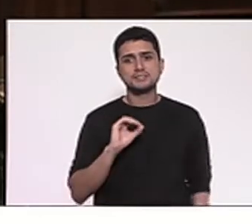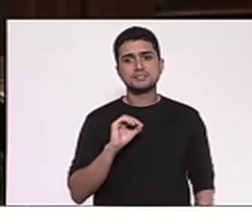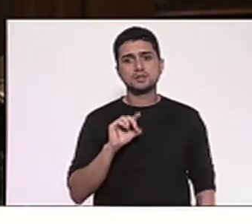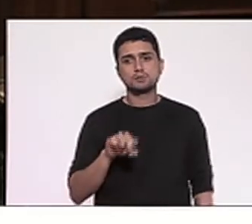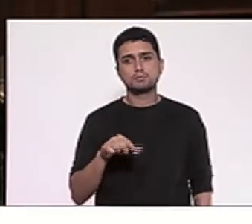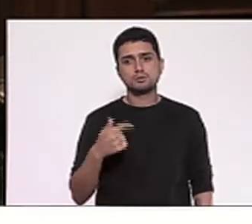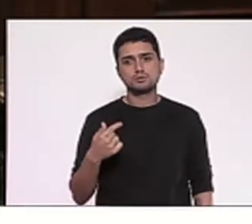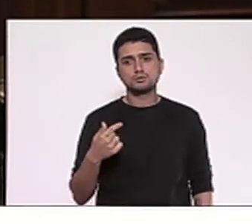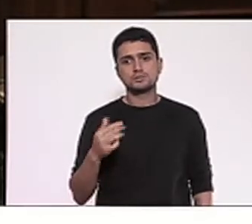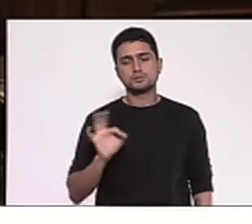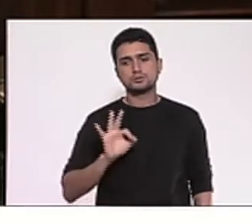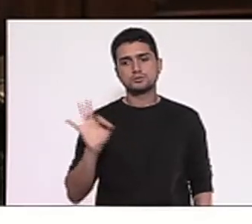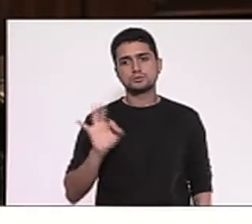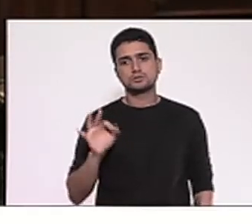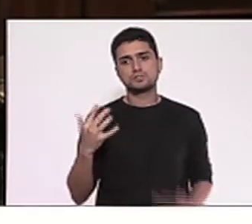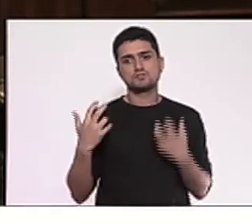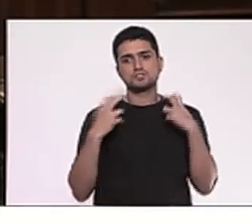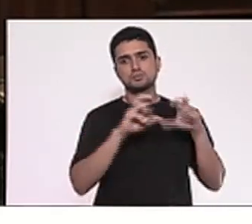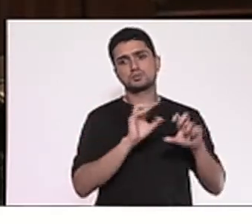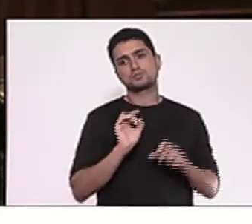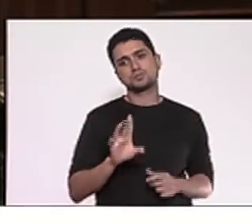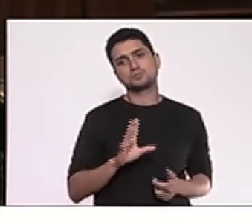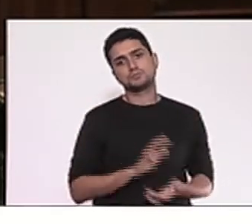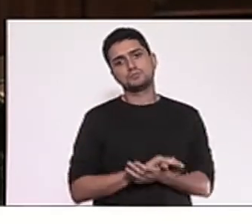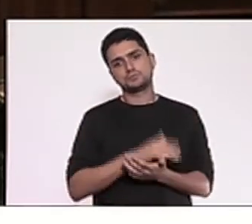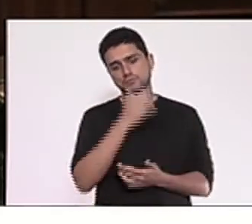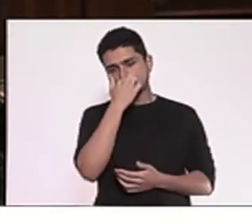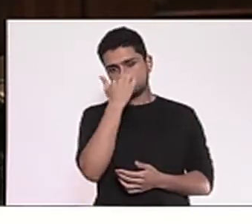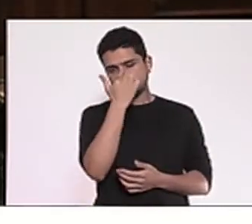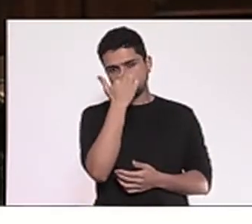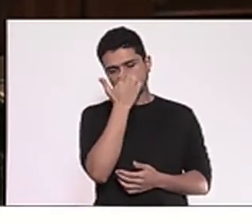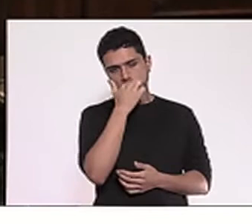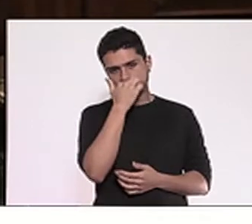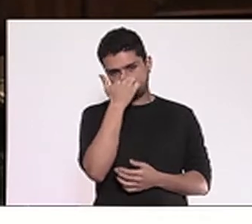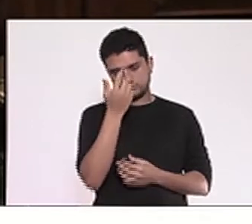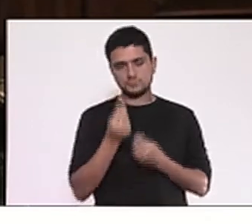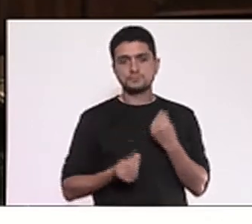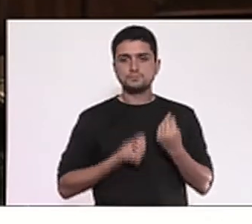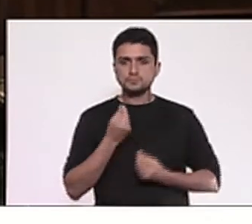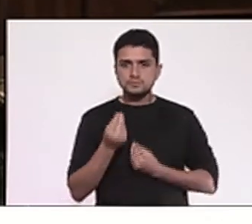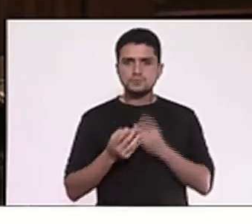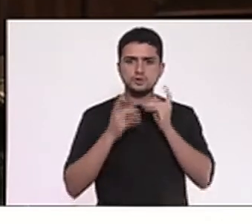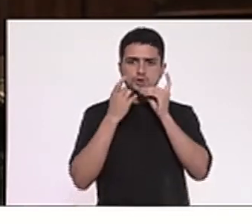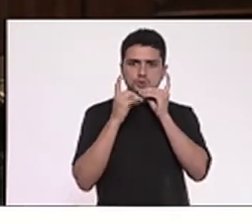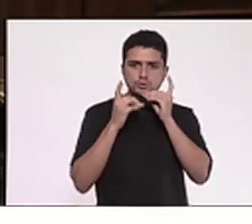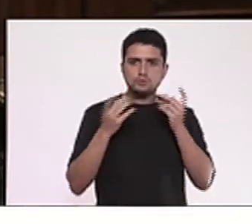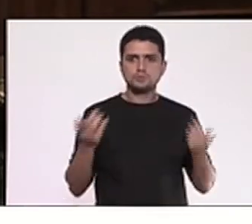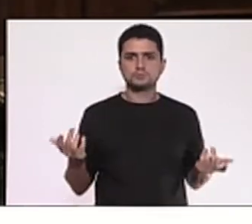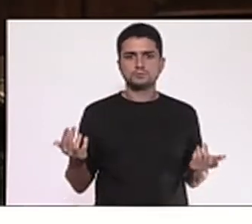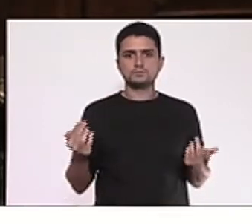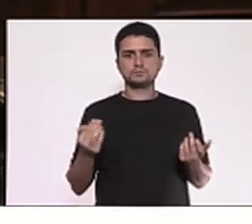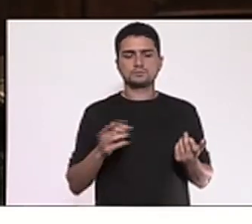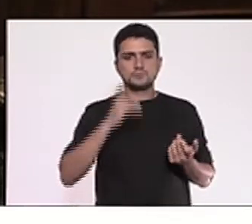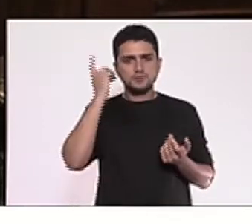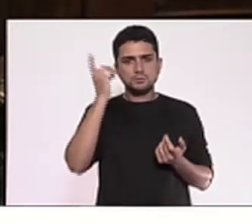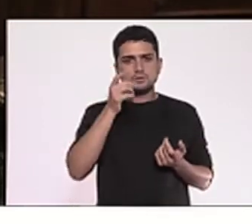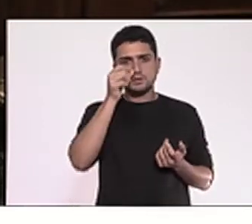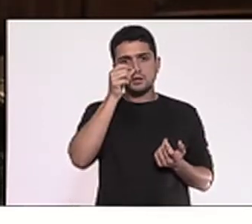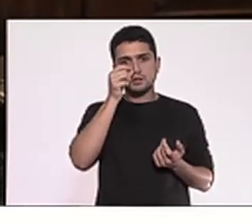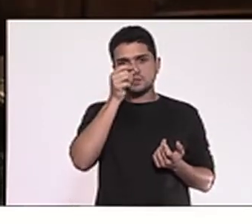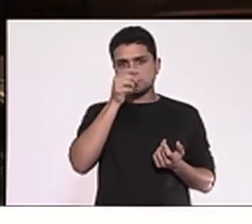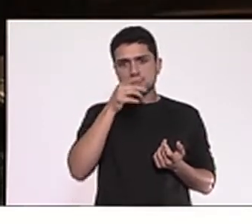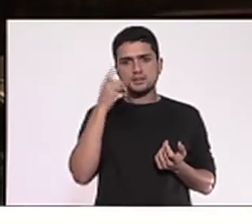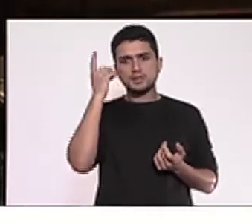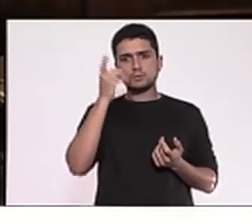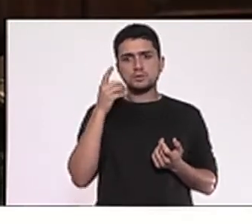0,7%, ou seja, pouco mais de 1/3. Como é que vai ser esse discurso? Deputada vai para a UERJ fazer discurso,